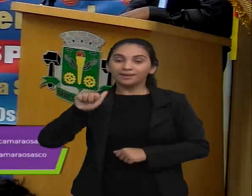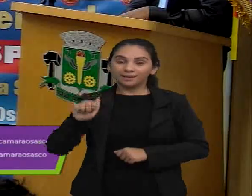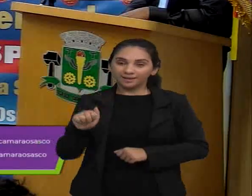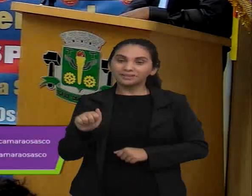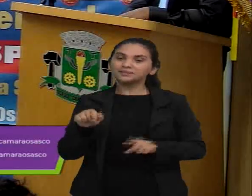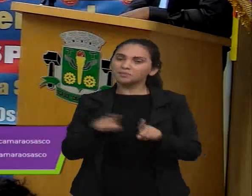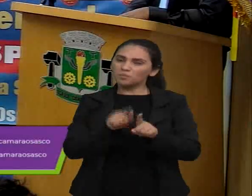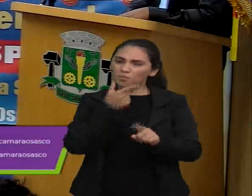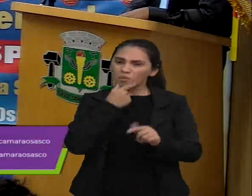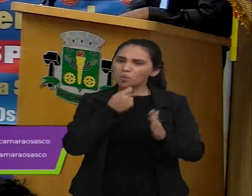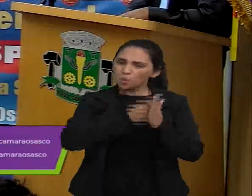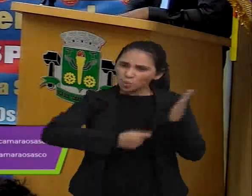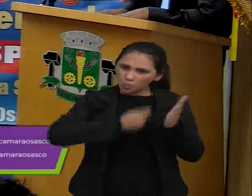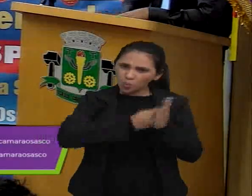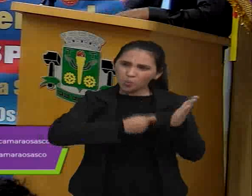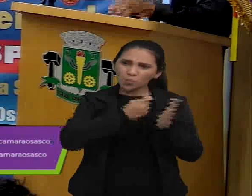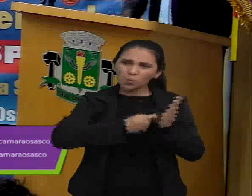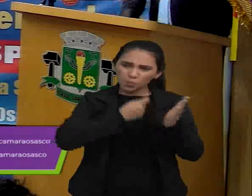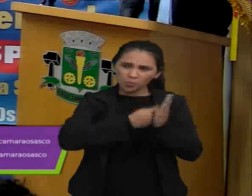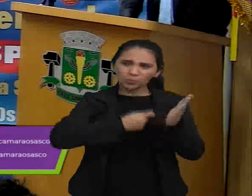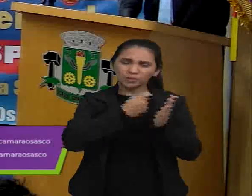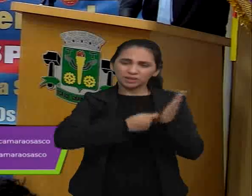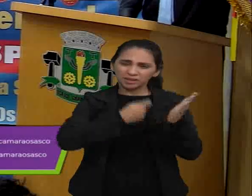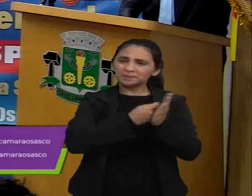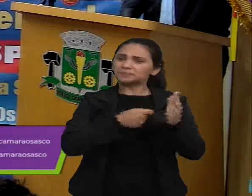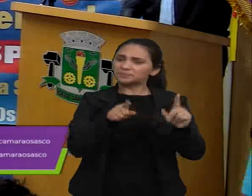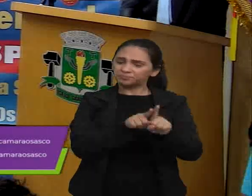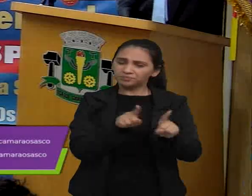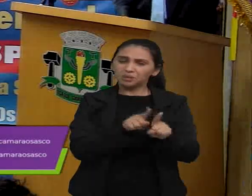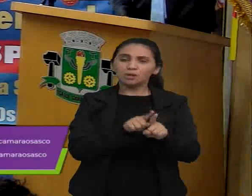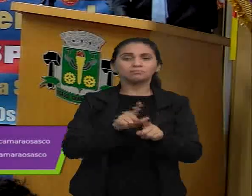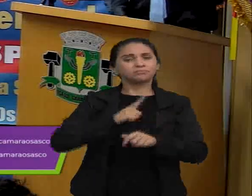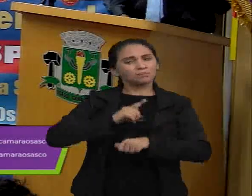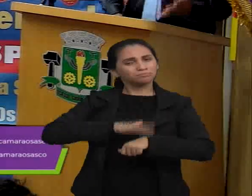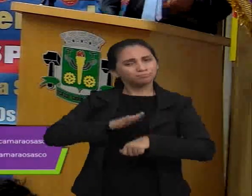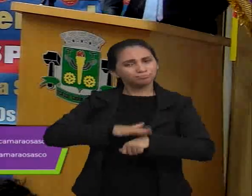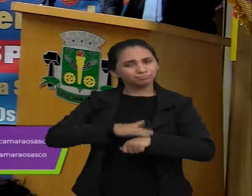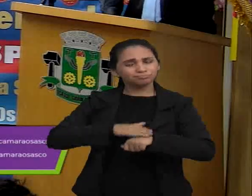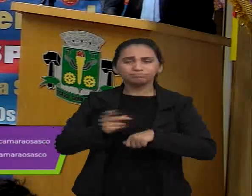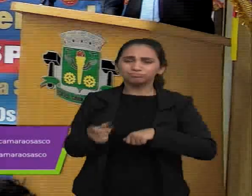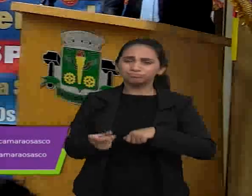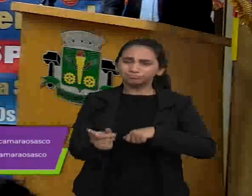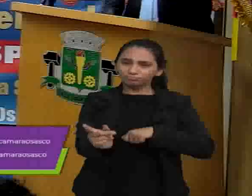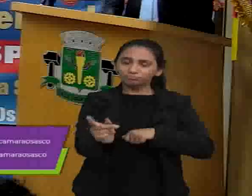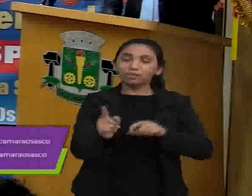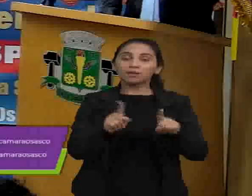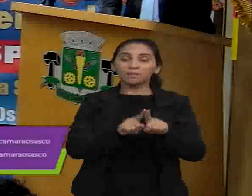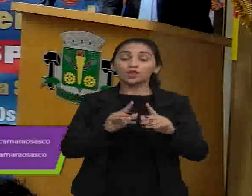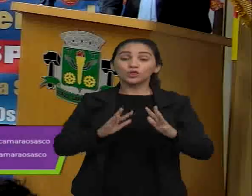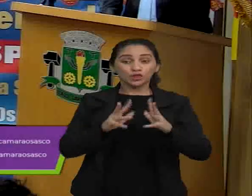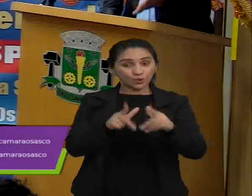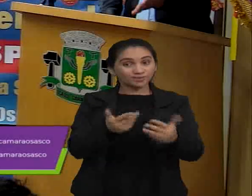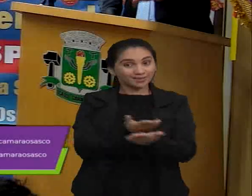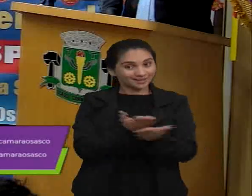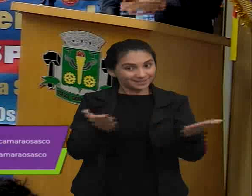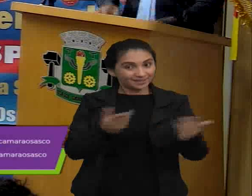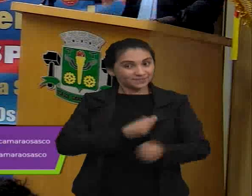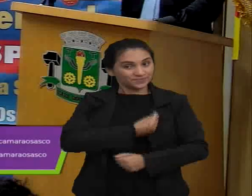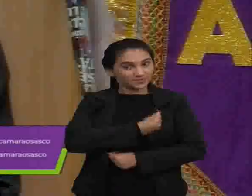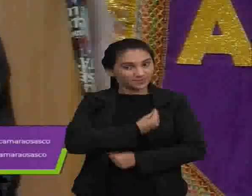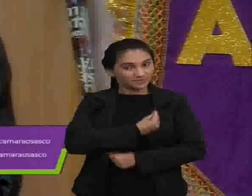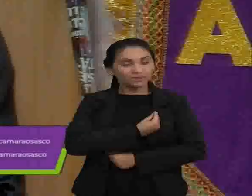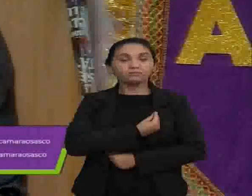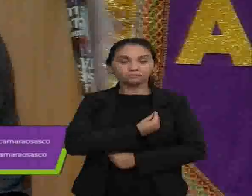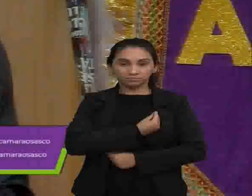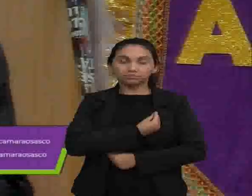um cara que traz pautas importantes aqui que está na luta com a gente há muito tempo quero saudar todas e todos que estão aqui presente